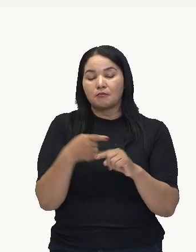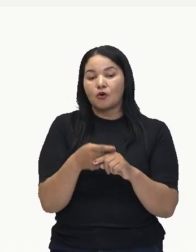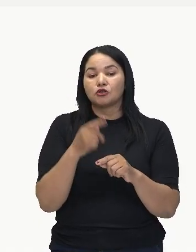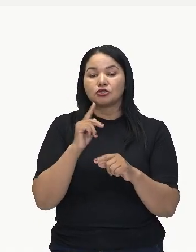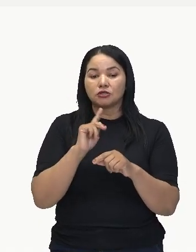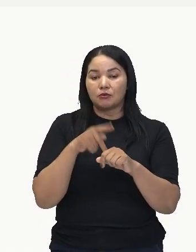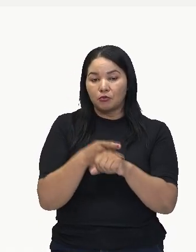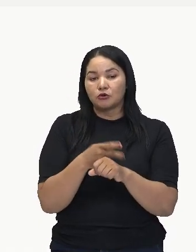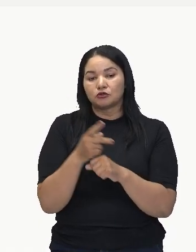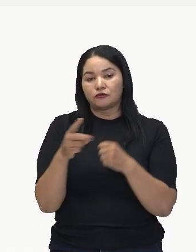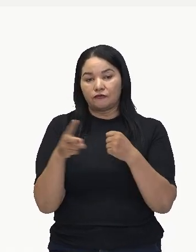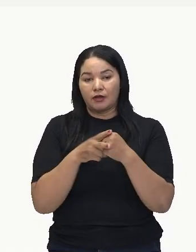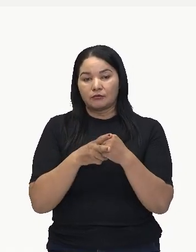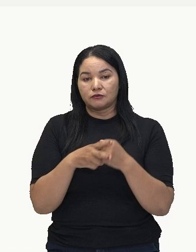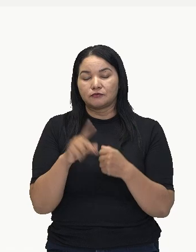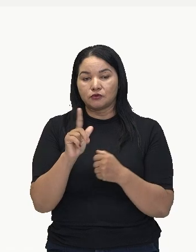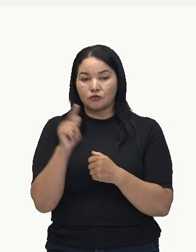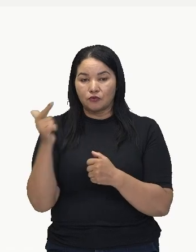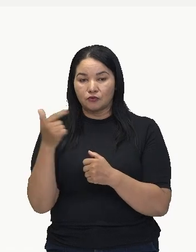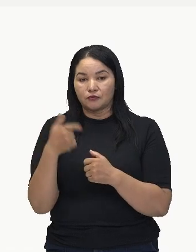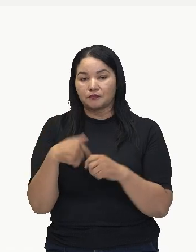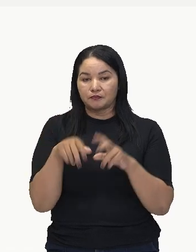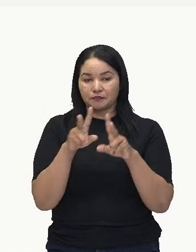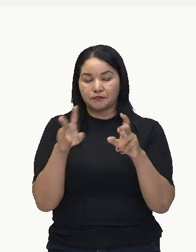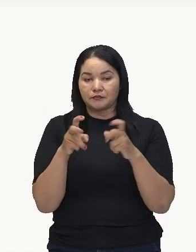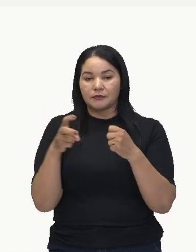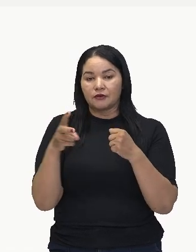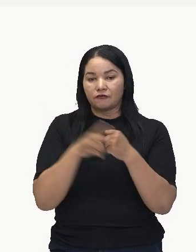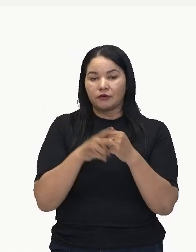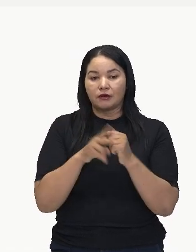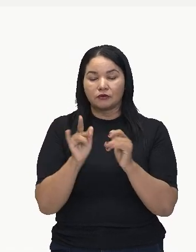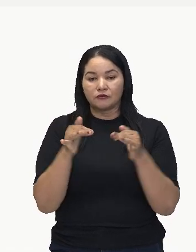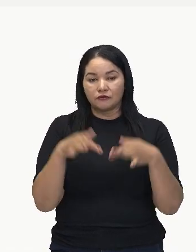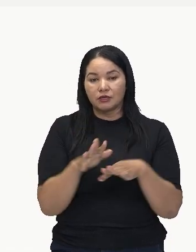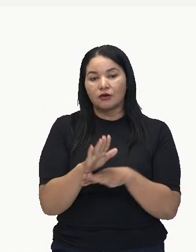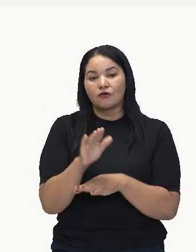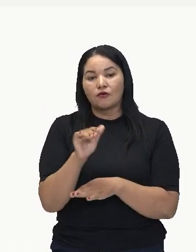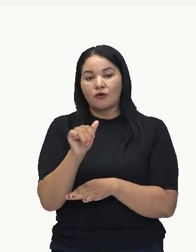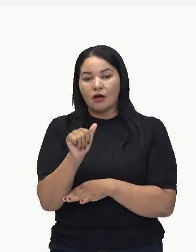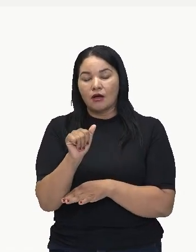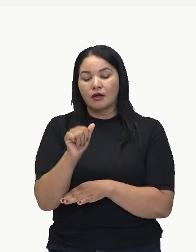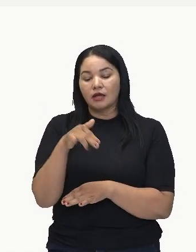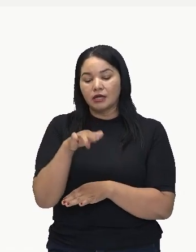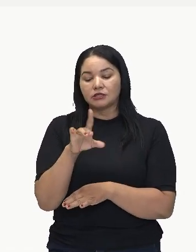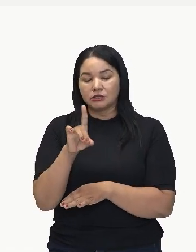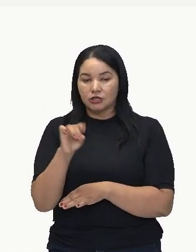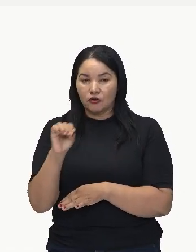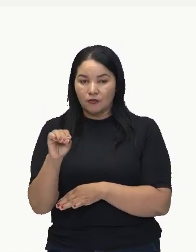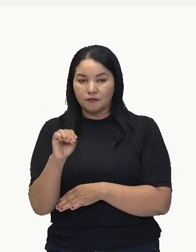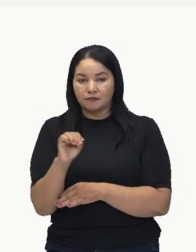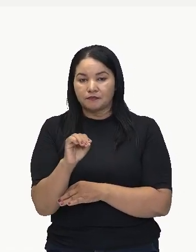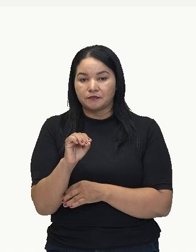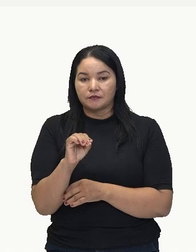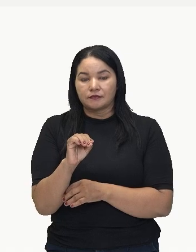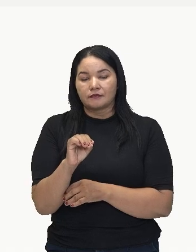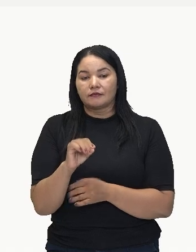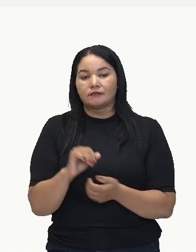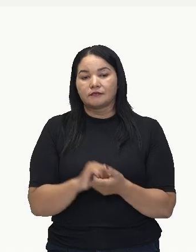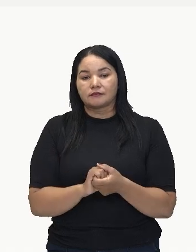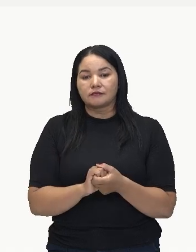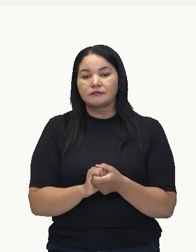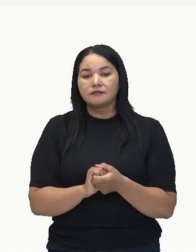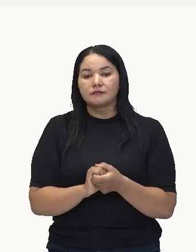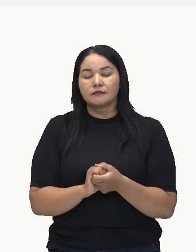ok? Gerúndio. Quando o verbo estiver no gerúndio, que é aquela terminação NDO, ok? Fazendo, cantando, pedindo,